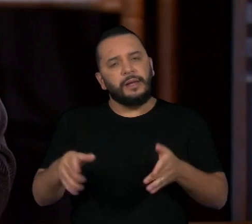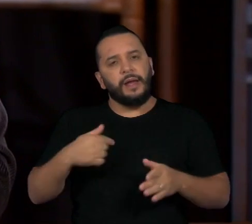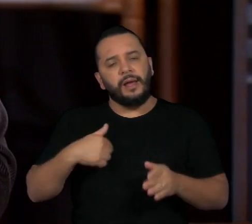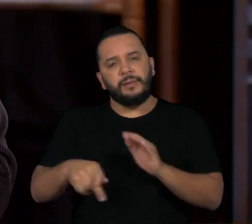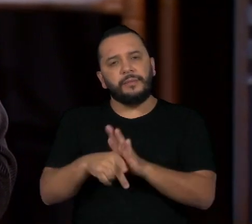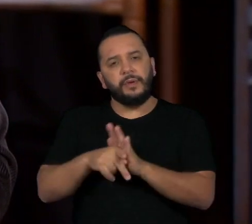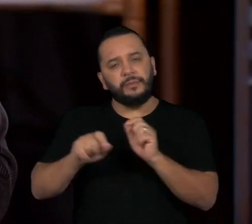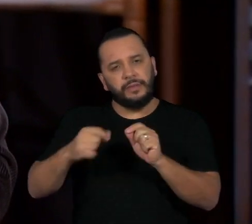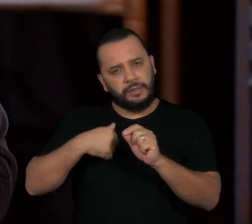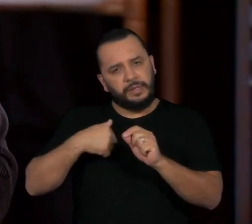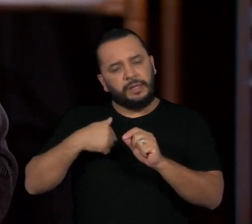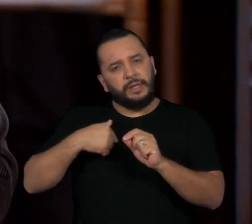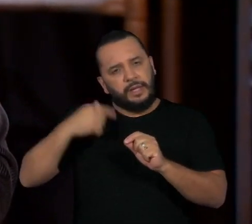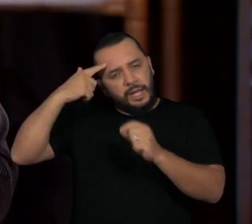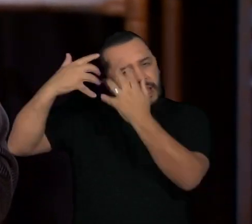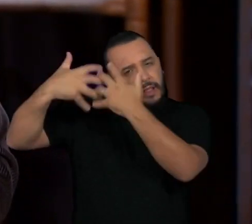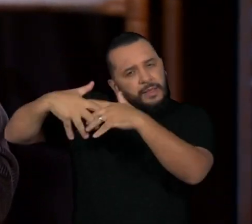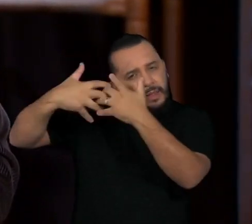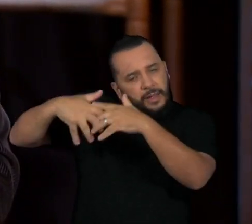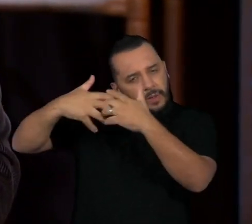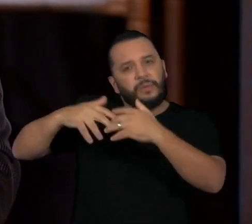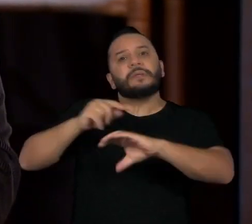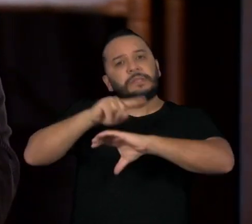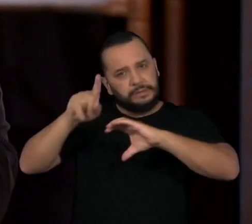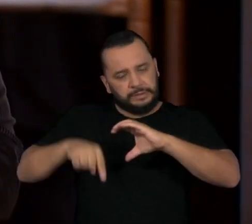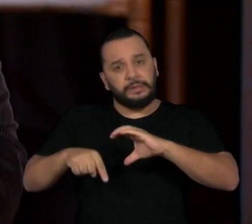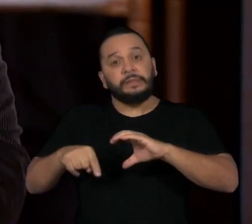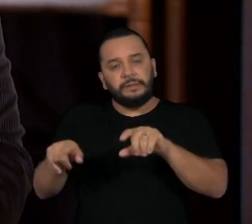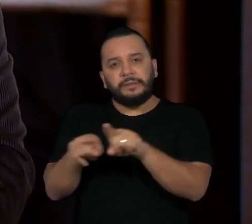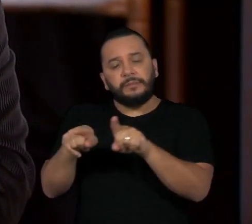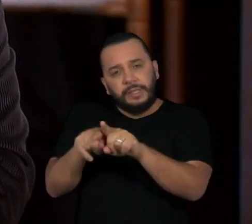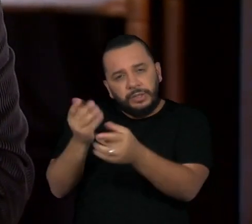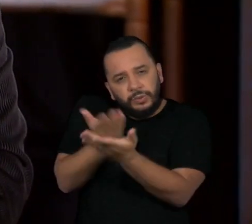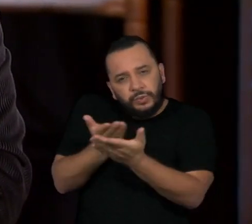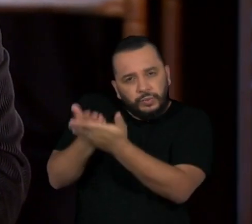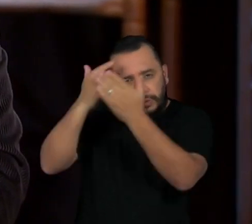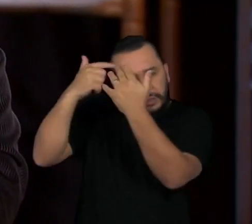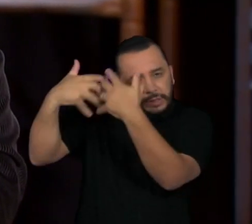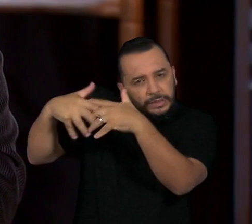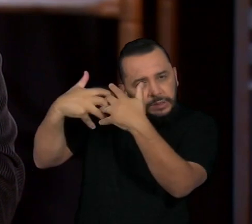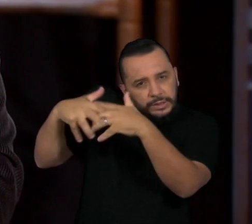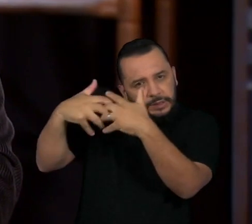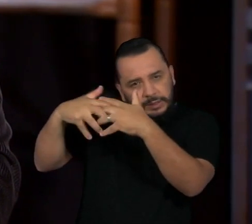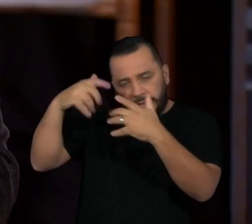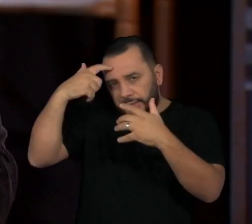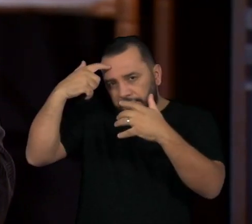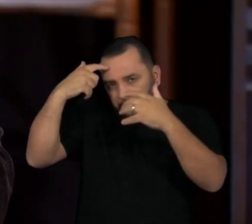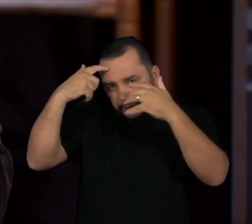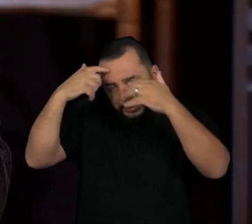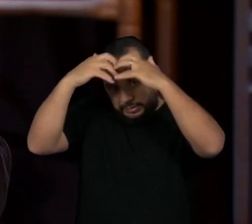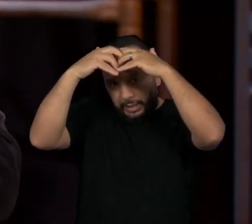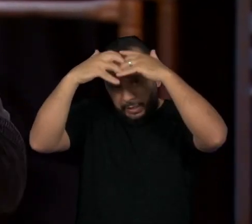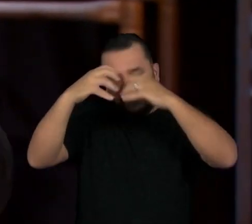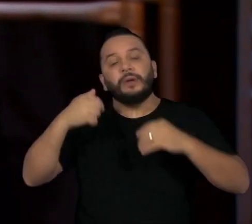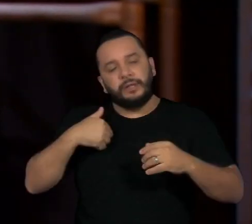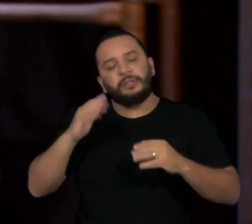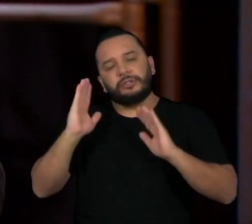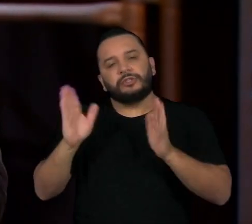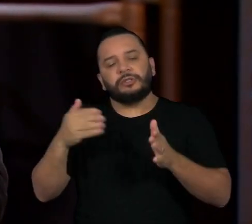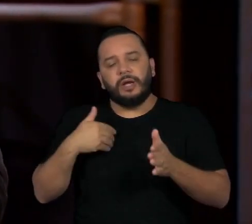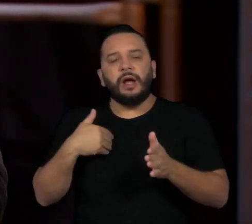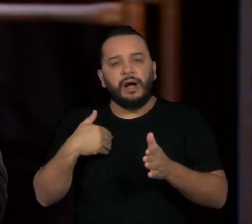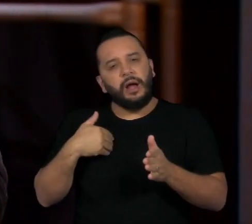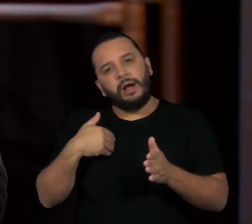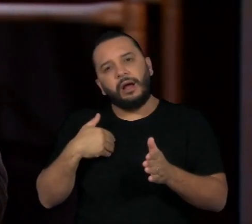esponja que a gente carrega dentro da cabeça. Ele é fundador do Instituto do Cérebro da Universidade Federal do Rio Grande do Norte, doutor